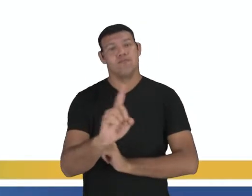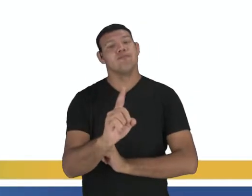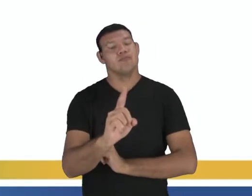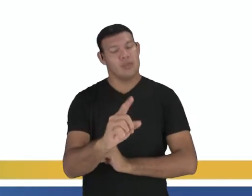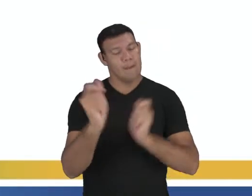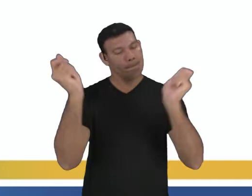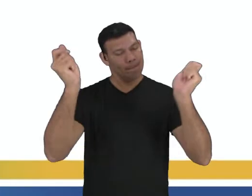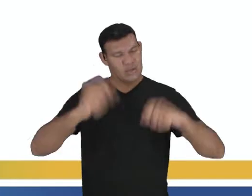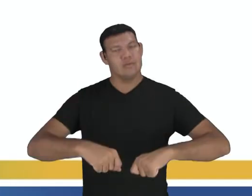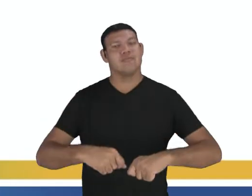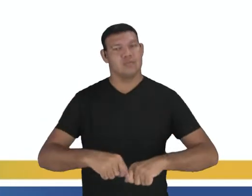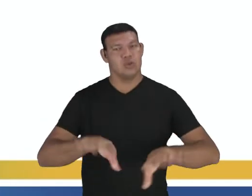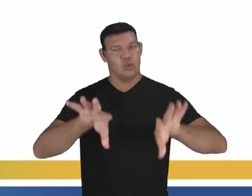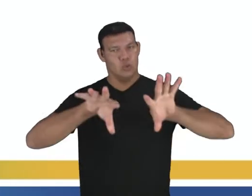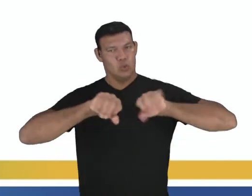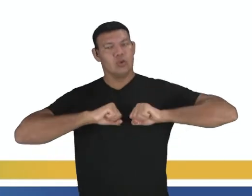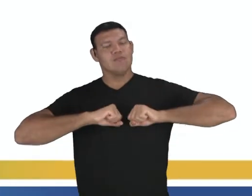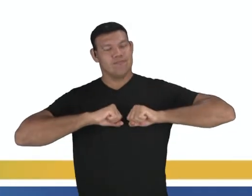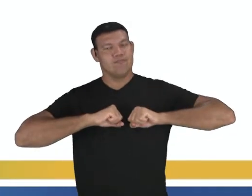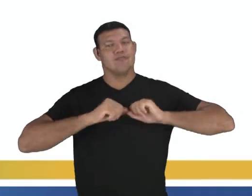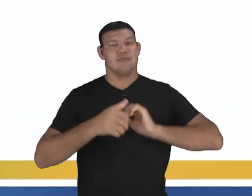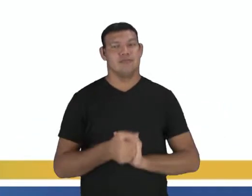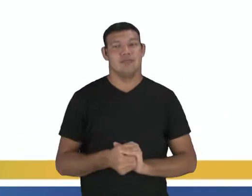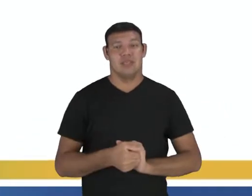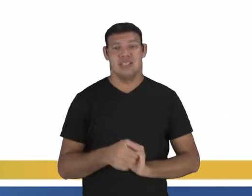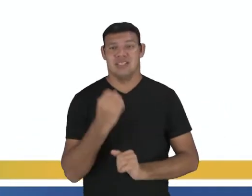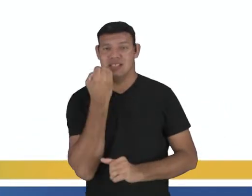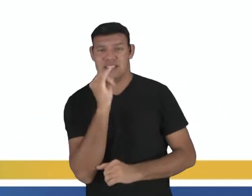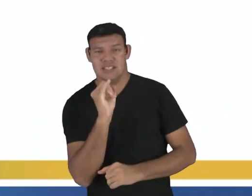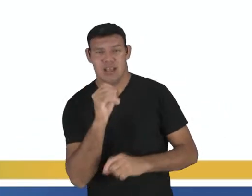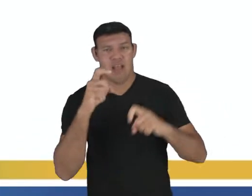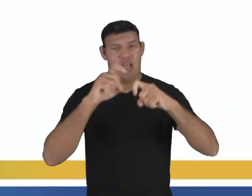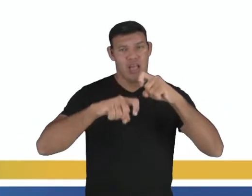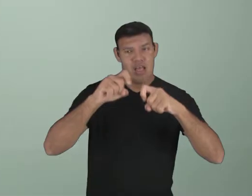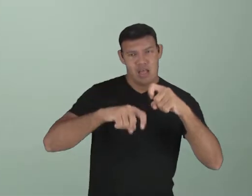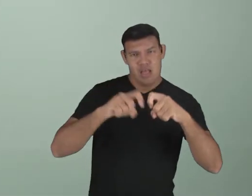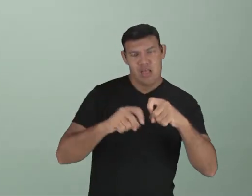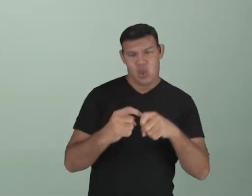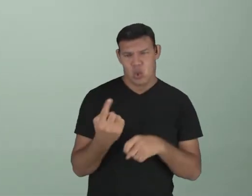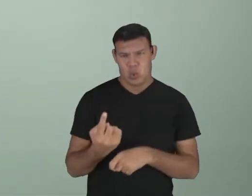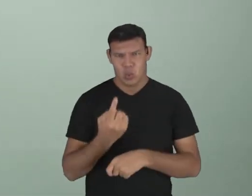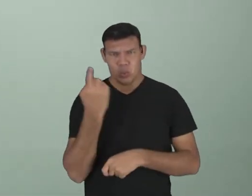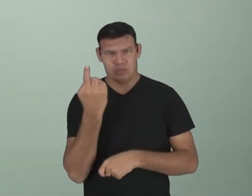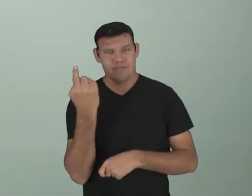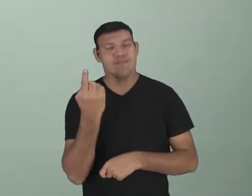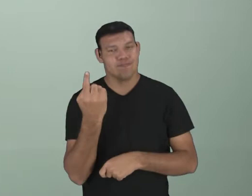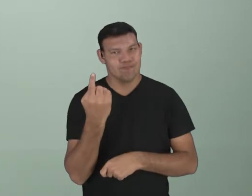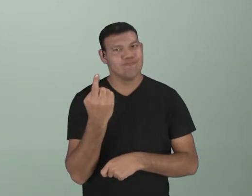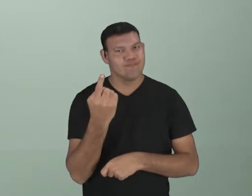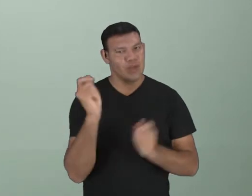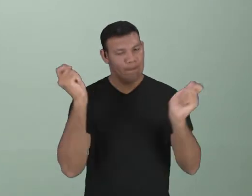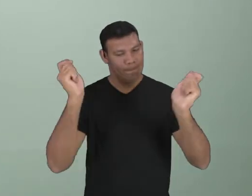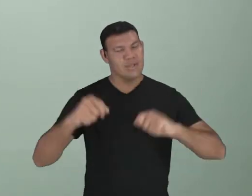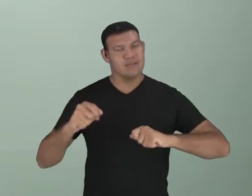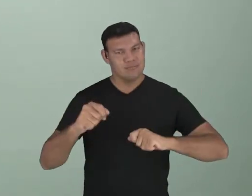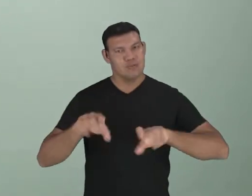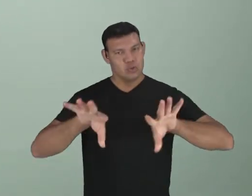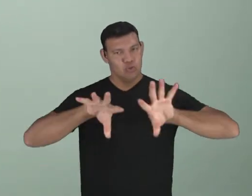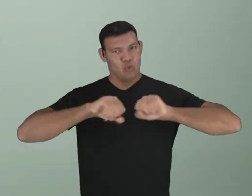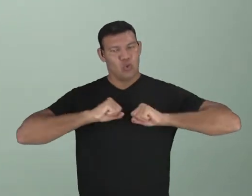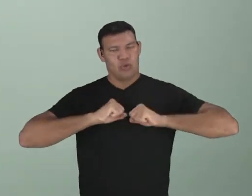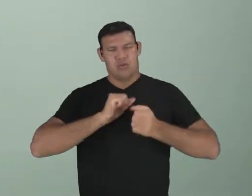é o suficiente para contrair a infecção. Então, através de uma relação sexual com alguém contaminado, você já pode contrair